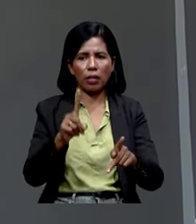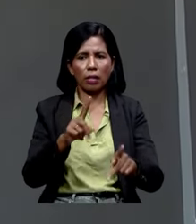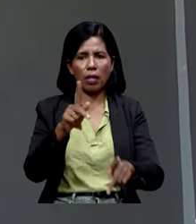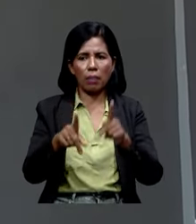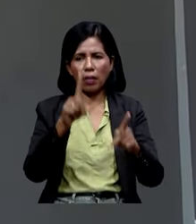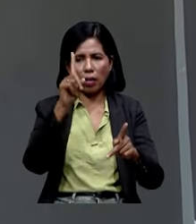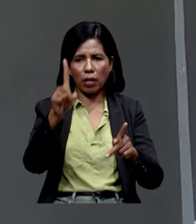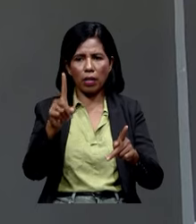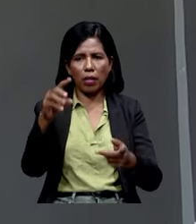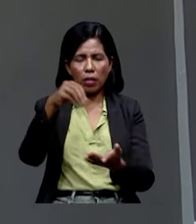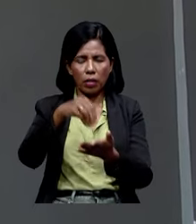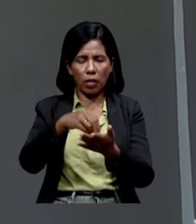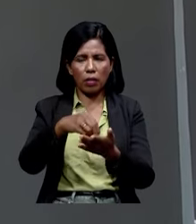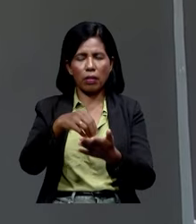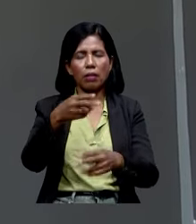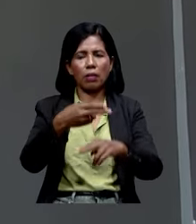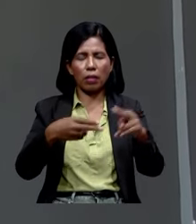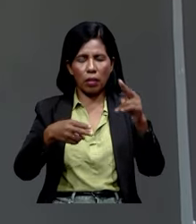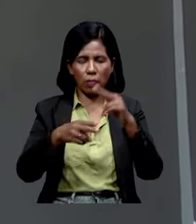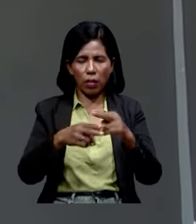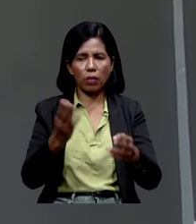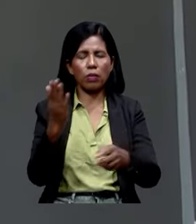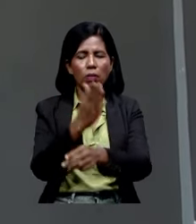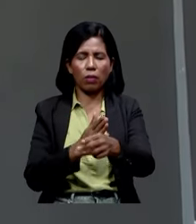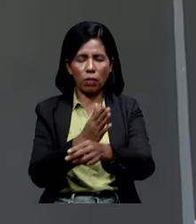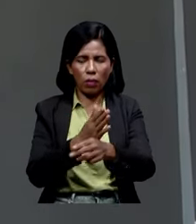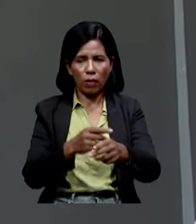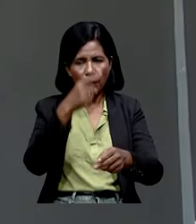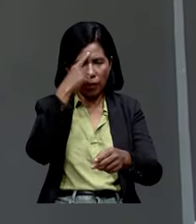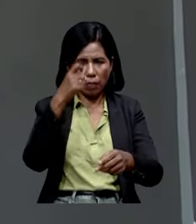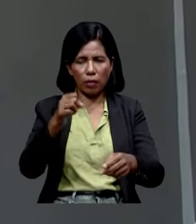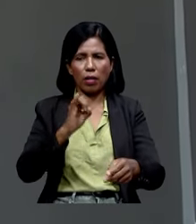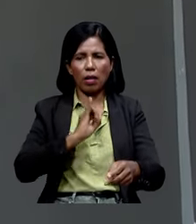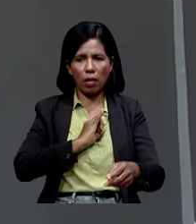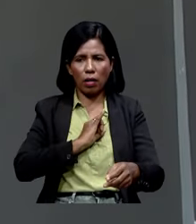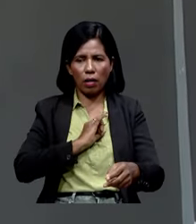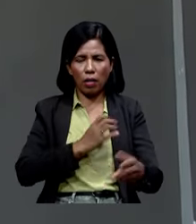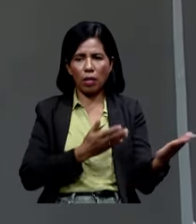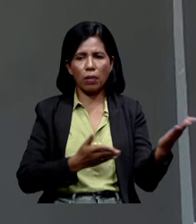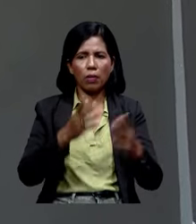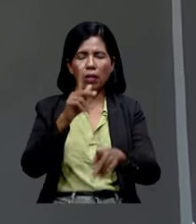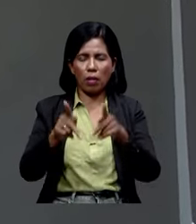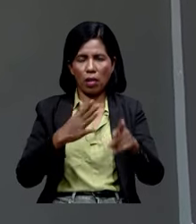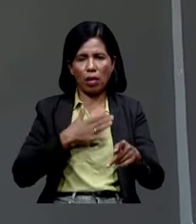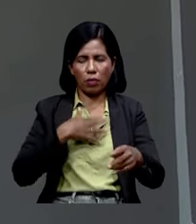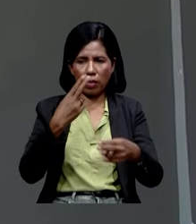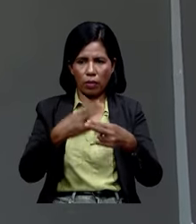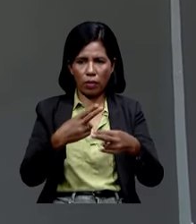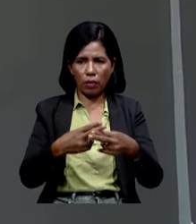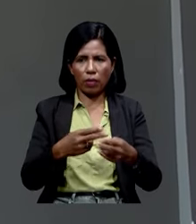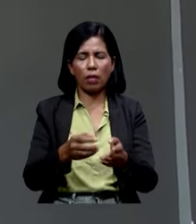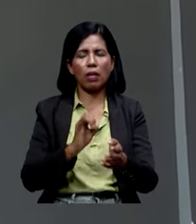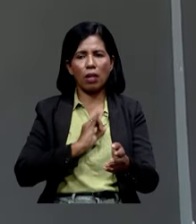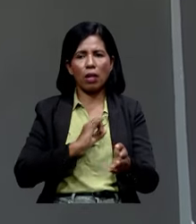população ida maka tau liman ba airine tamba ne e hau e nome pessoal hau